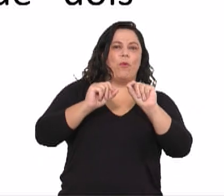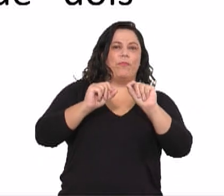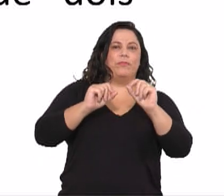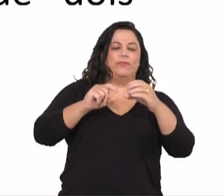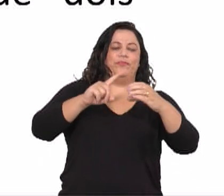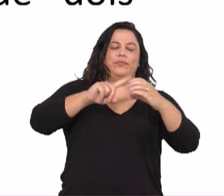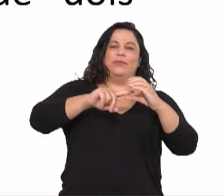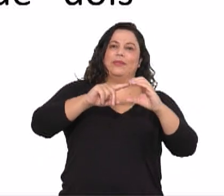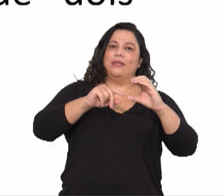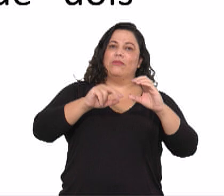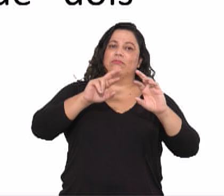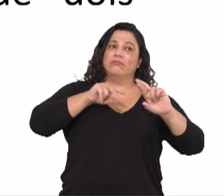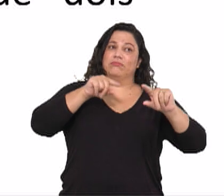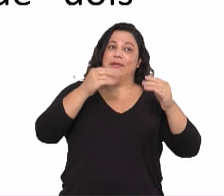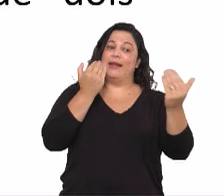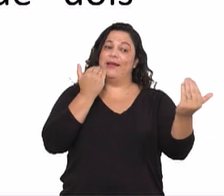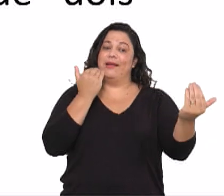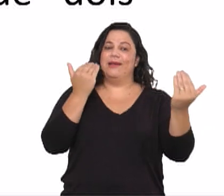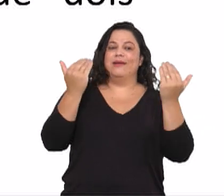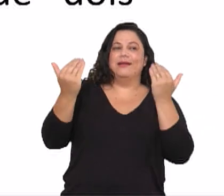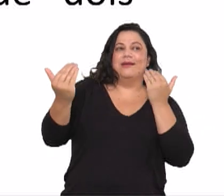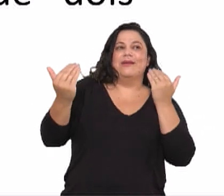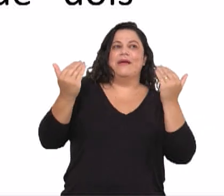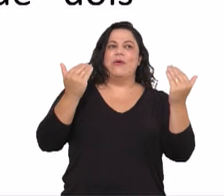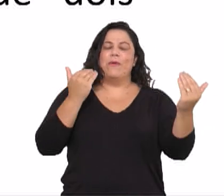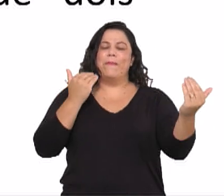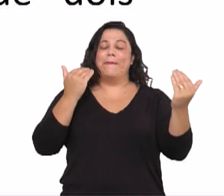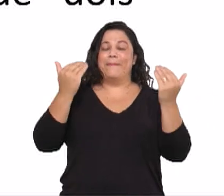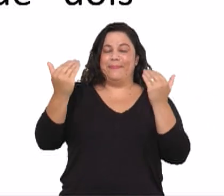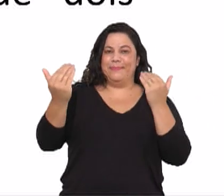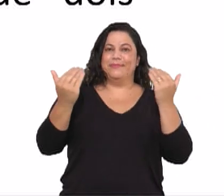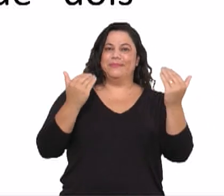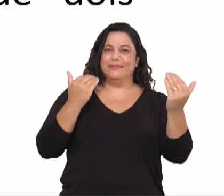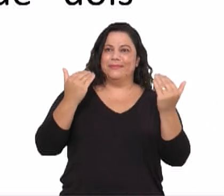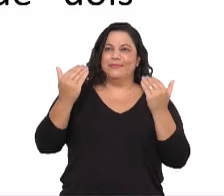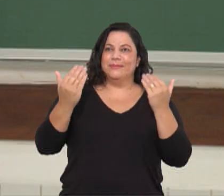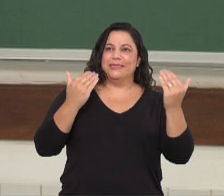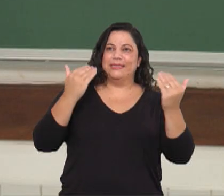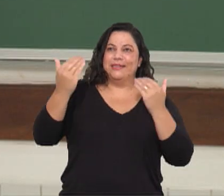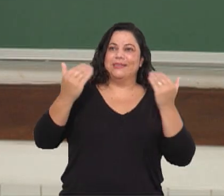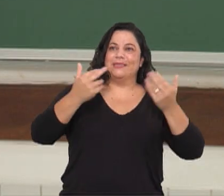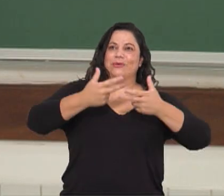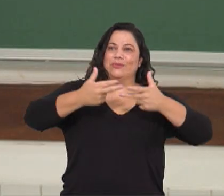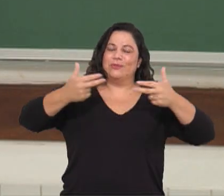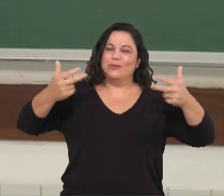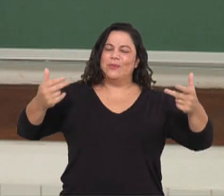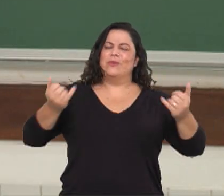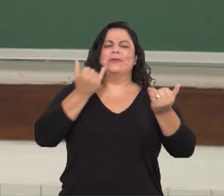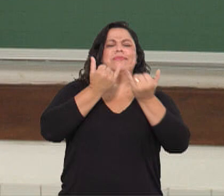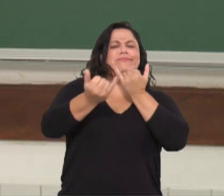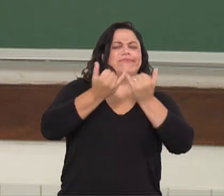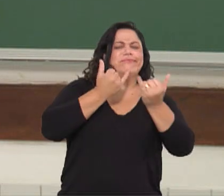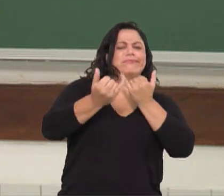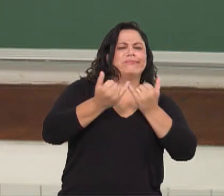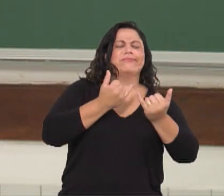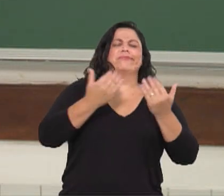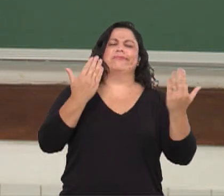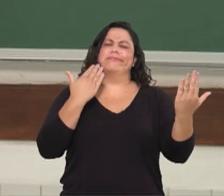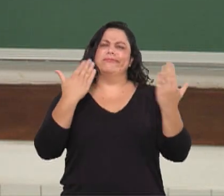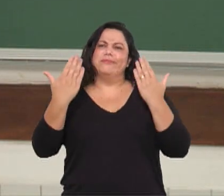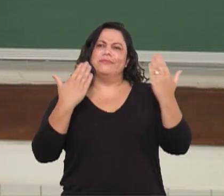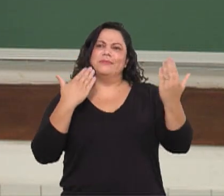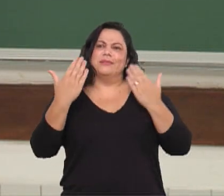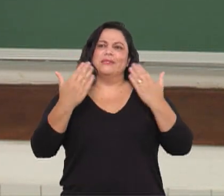a comparação. Metáfora e comparação são coisas bem parecidas. É a aproximação de